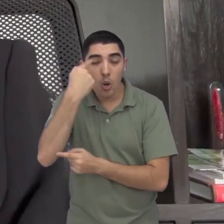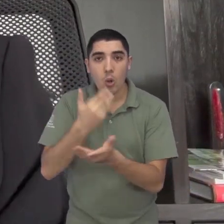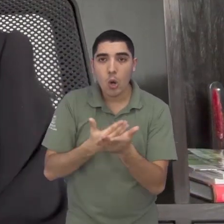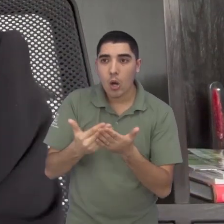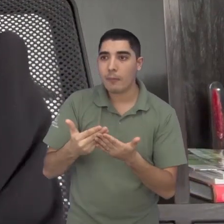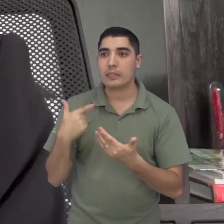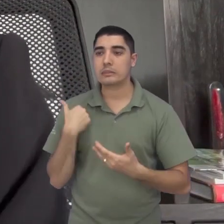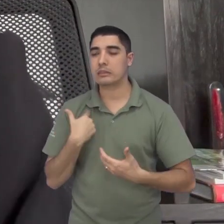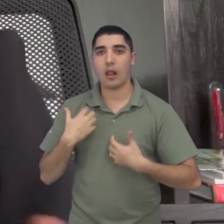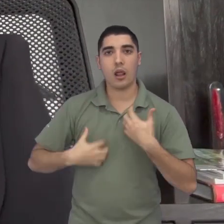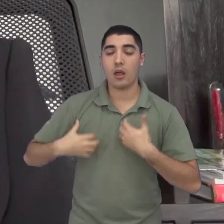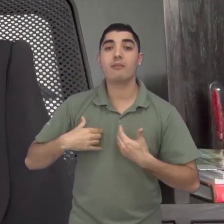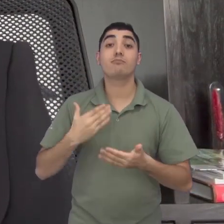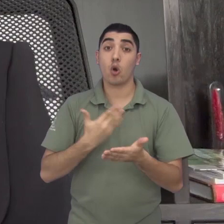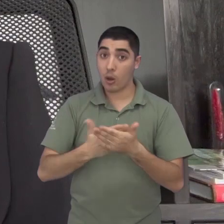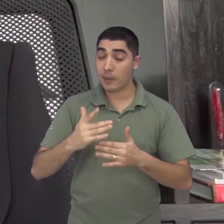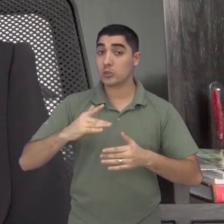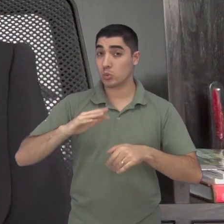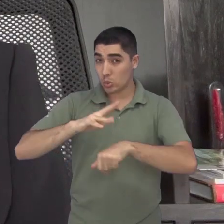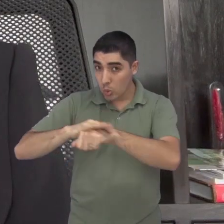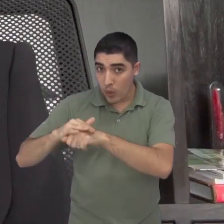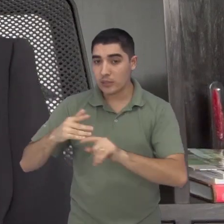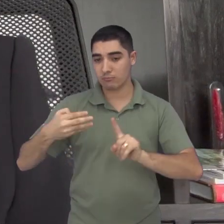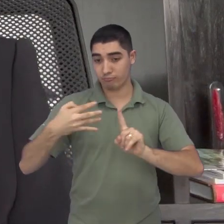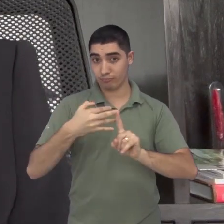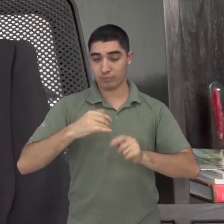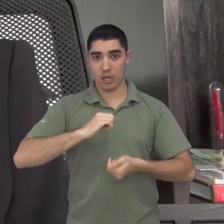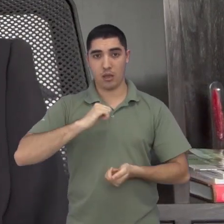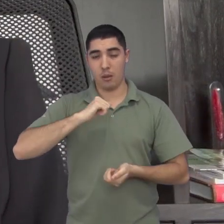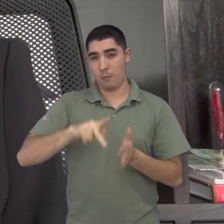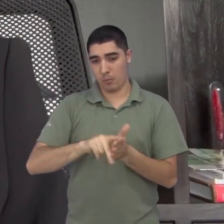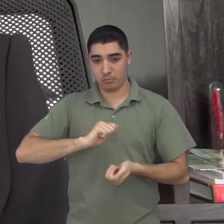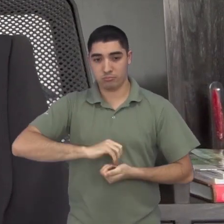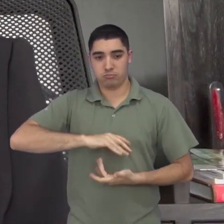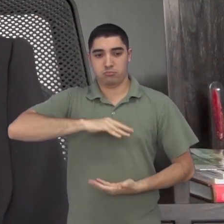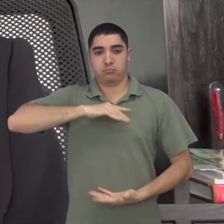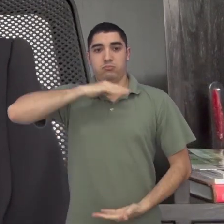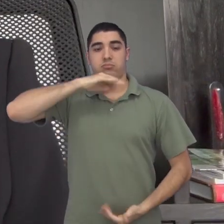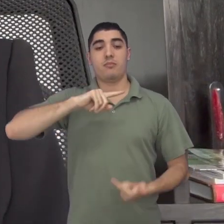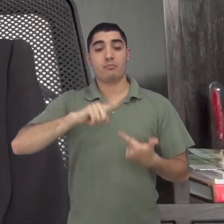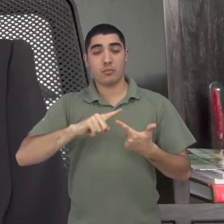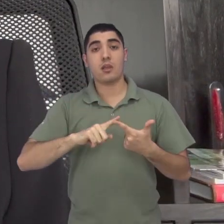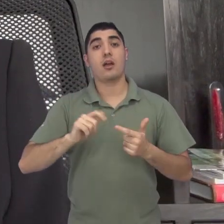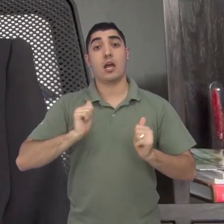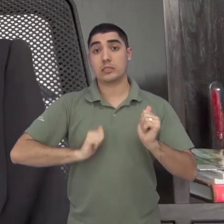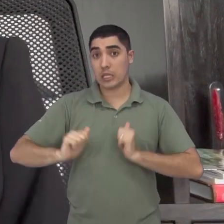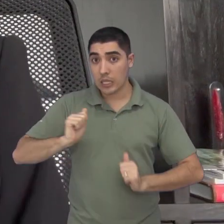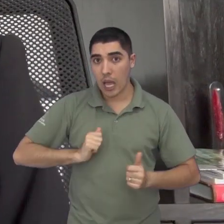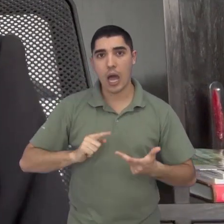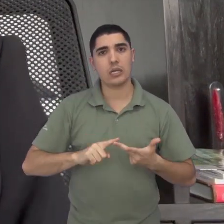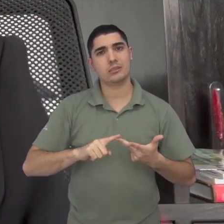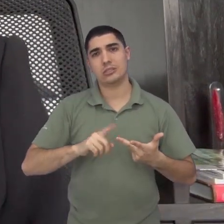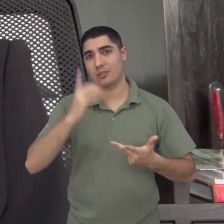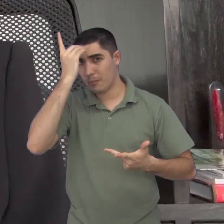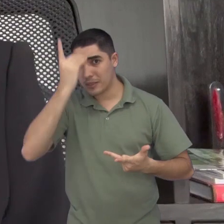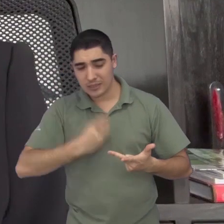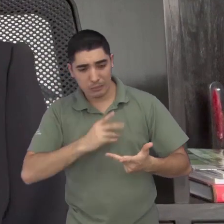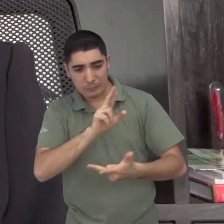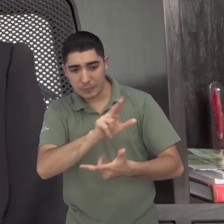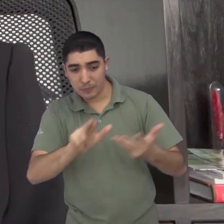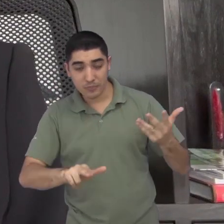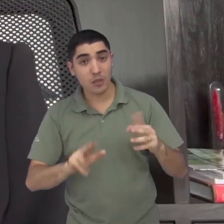levado a gente à ansiedade e não à produtividade. Então, quando a gente vê a ideia da semana de 4 dias, justamente é um